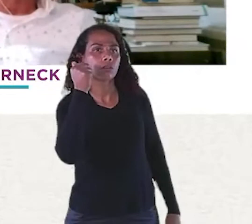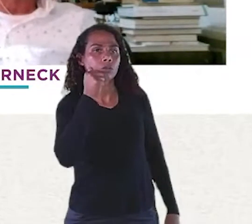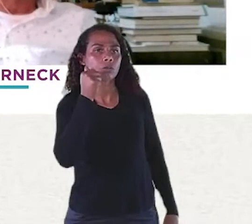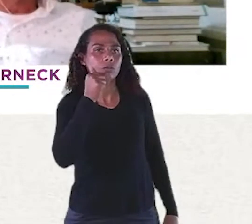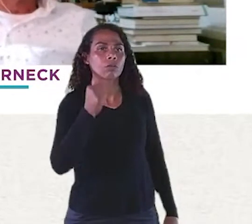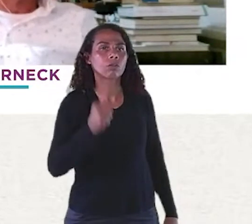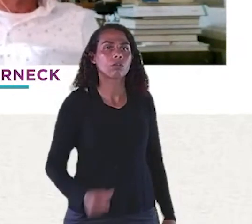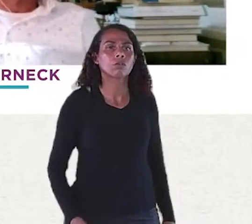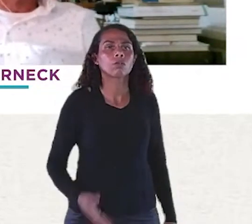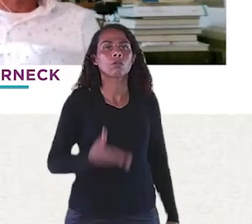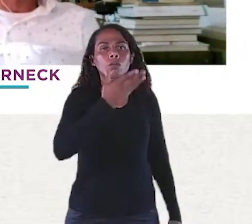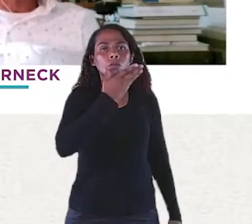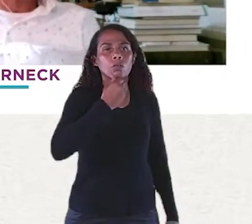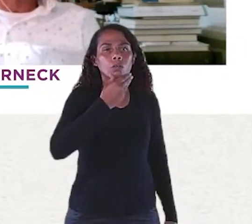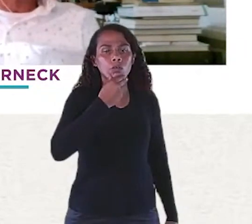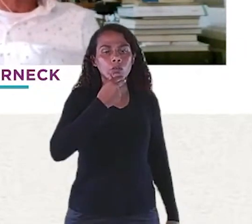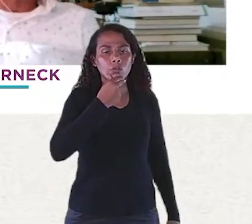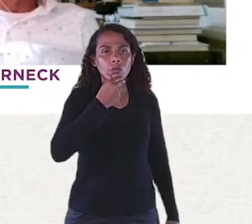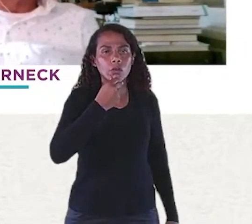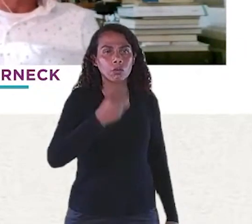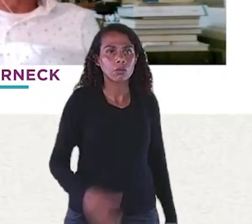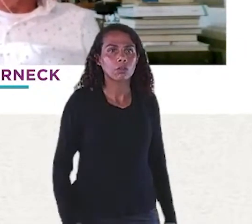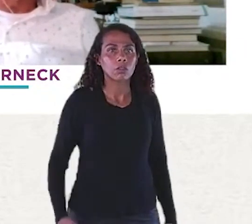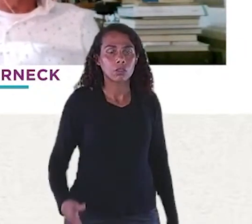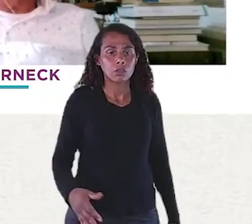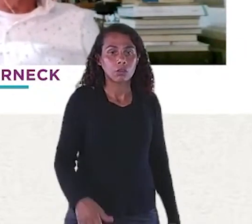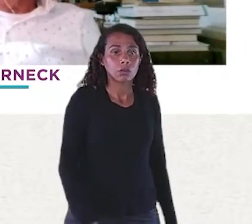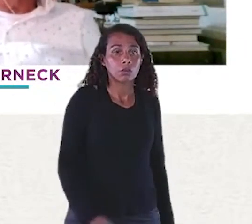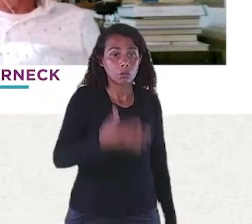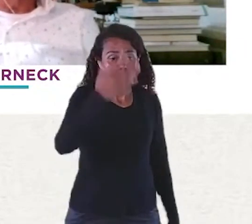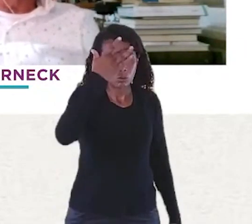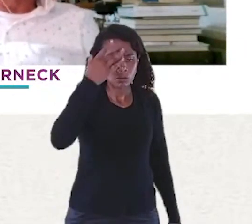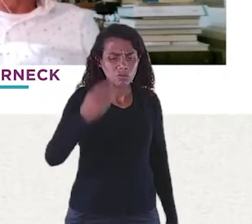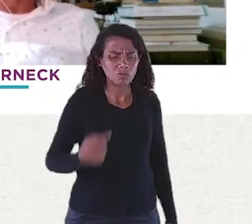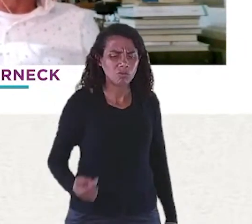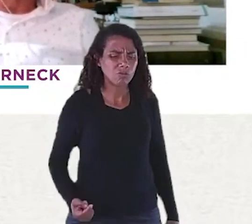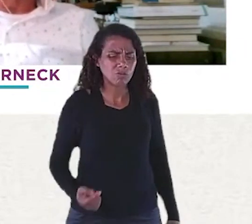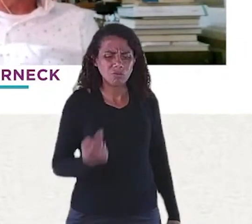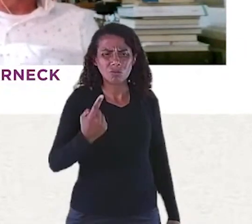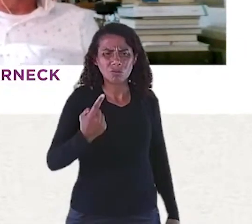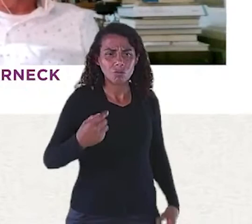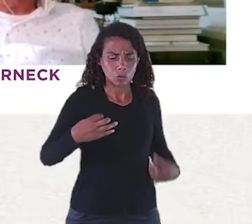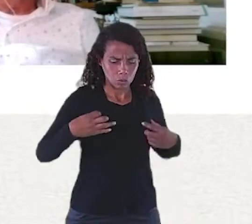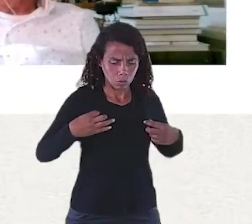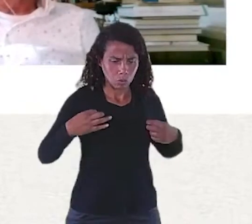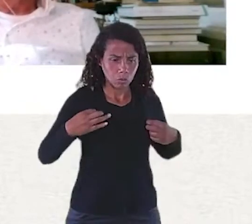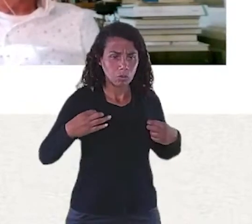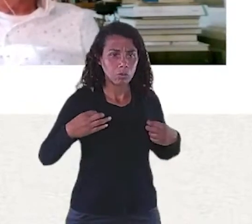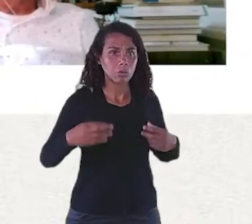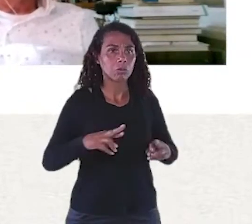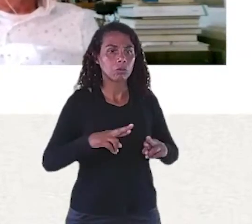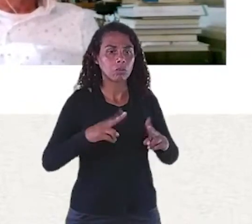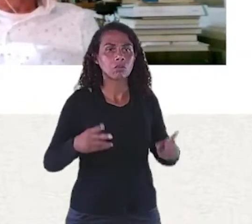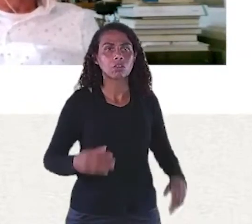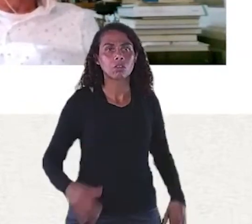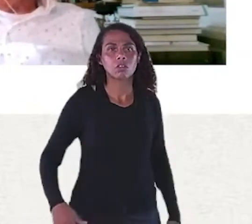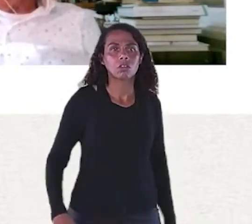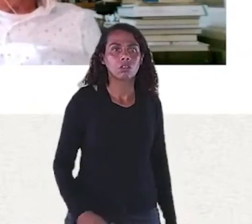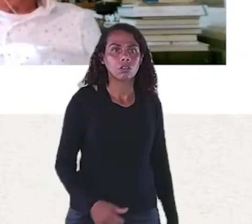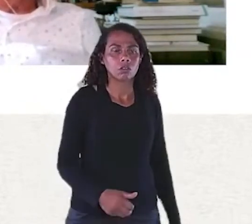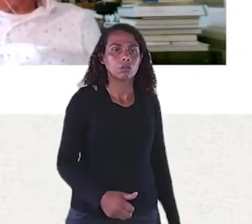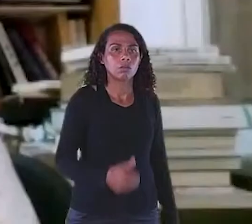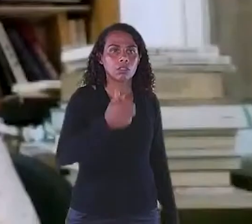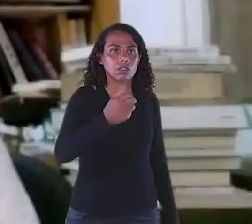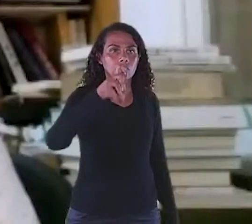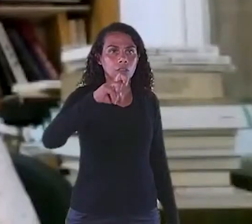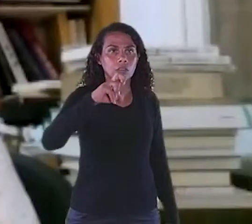assim, e solenizados, né? Que umas 15 pessoas, no máximo. Falou